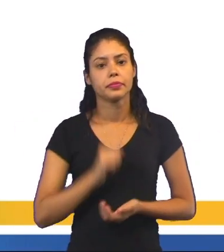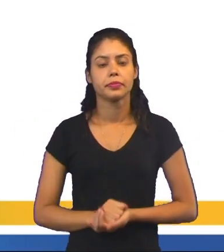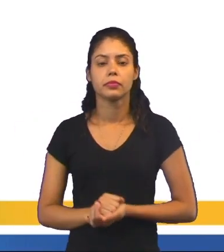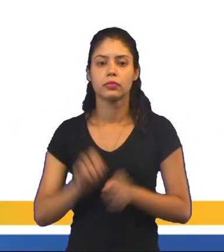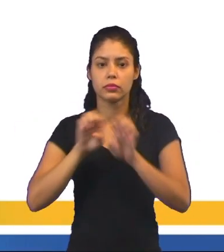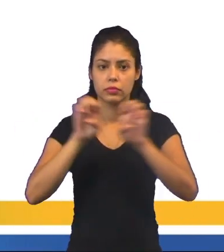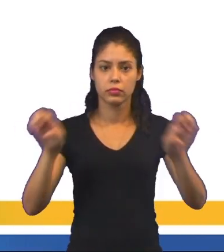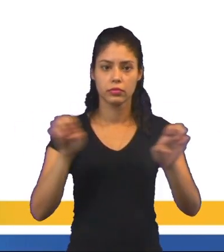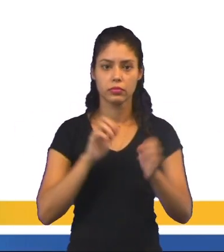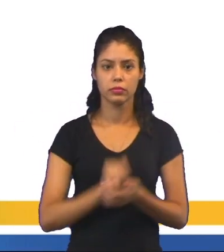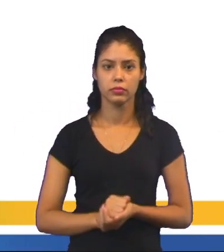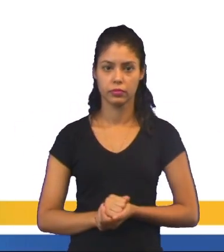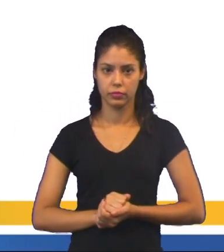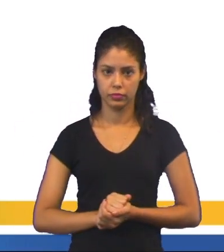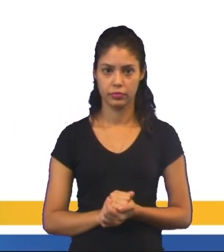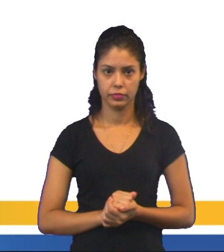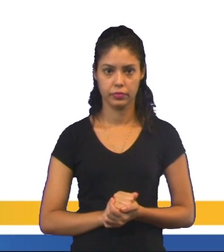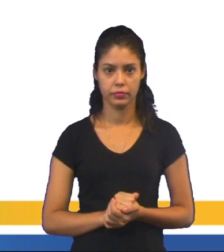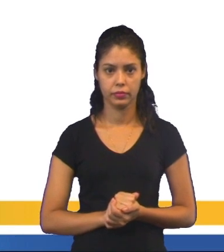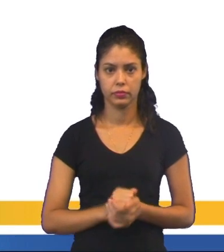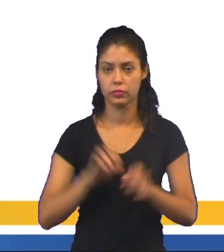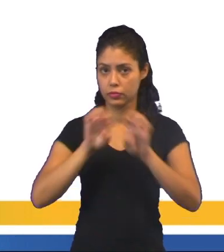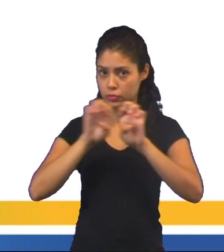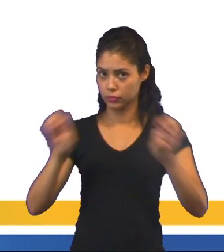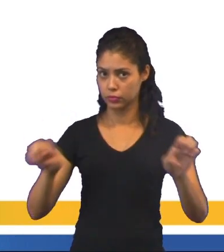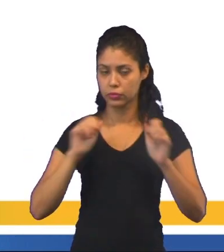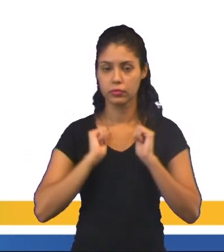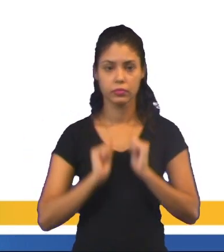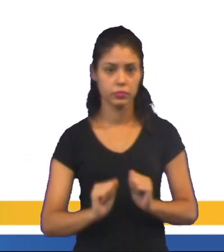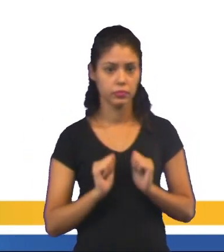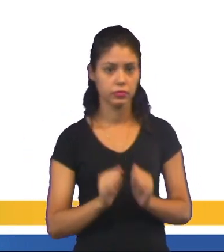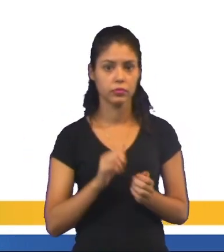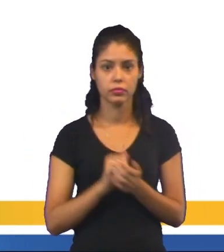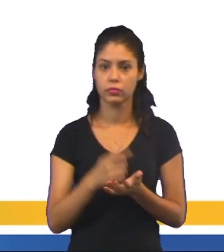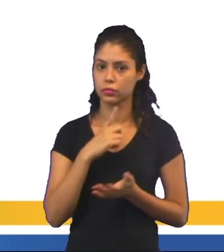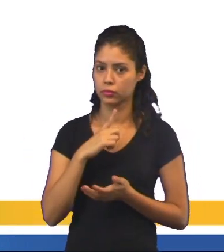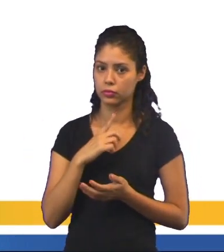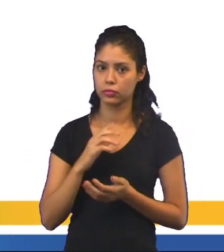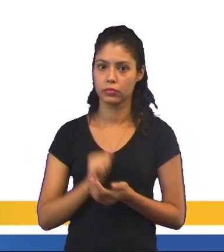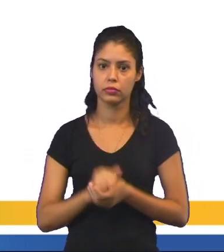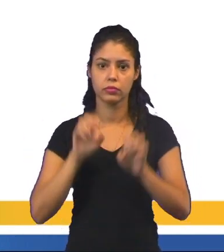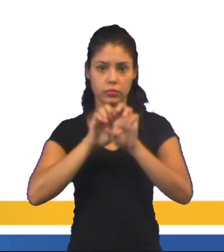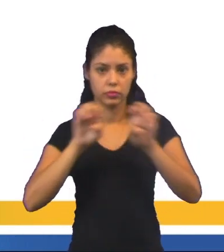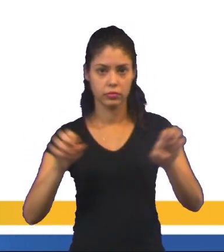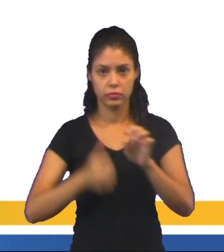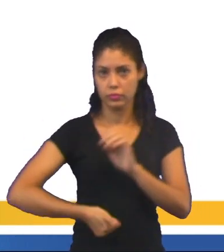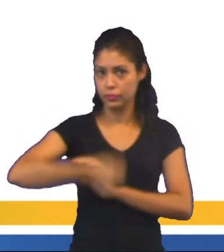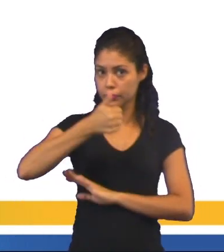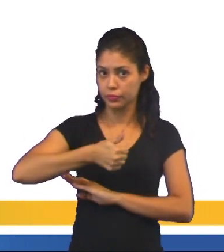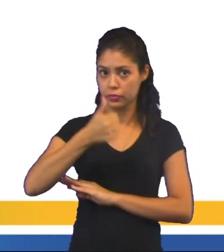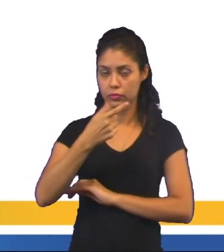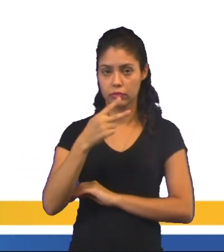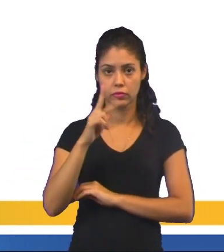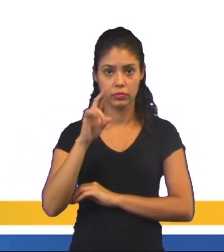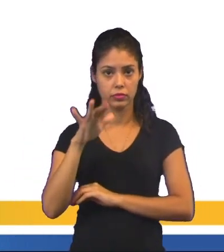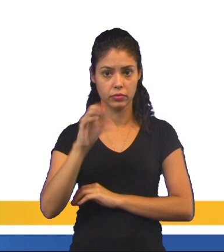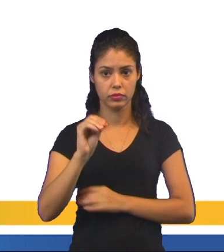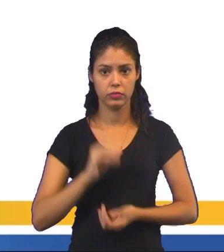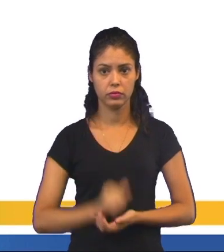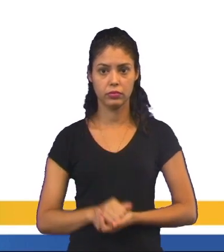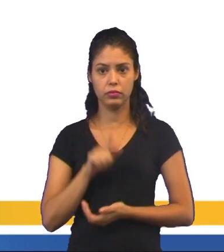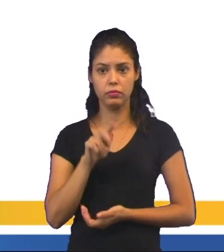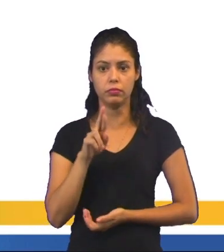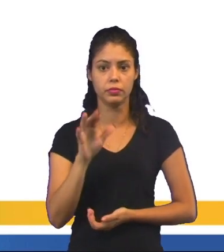aí equações da reta as equações da reta podem ser obtida por meio das equações